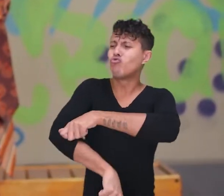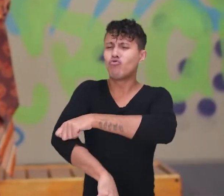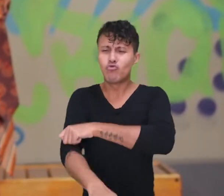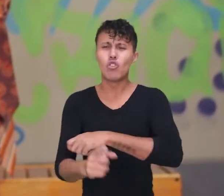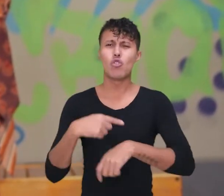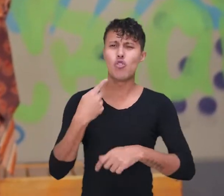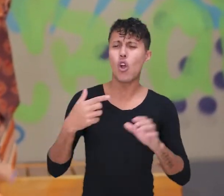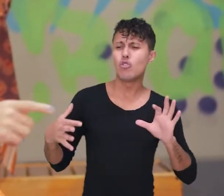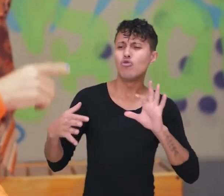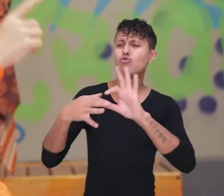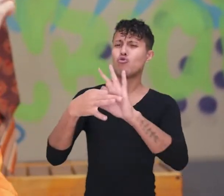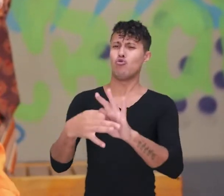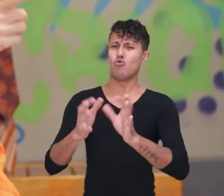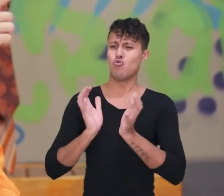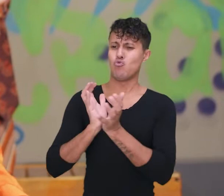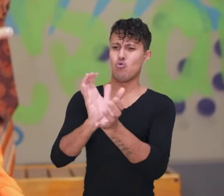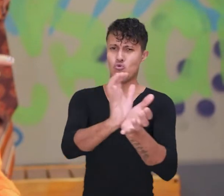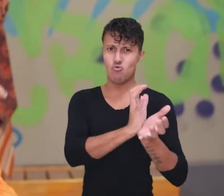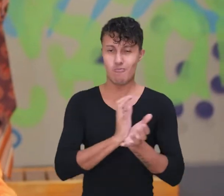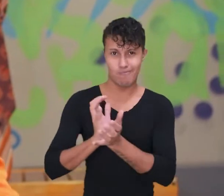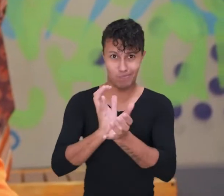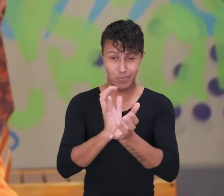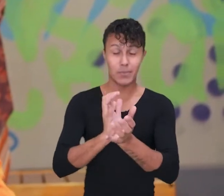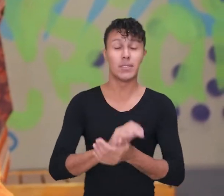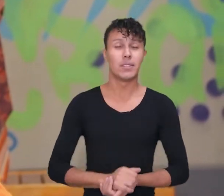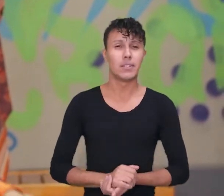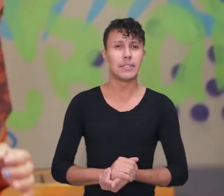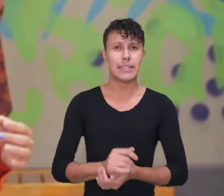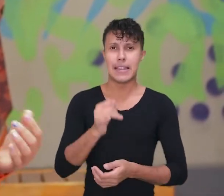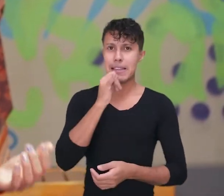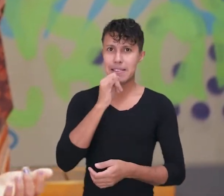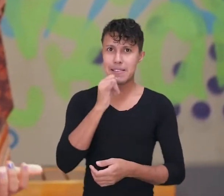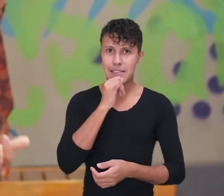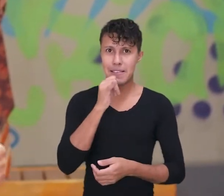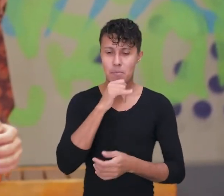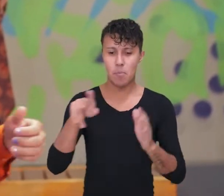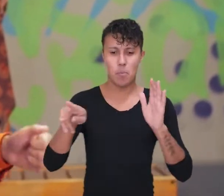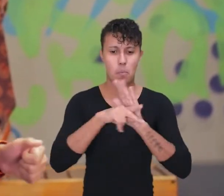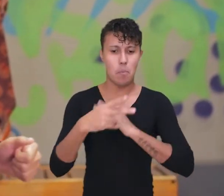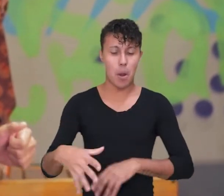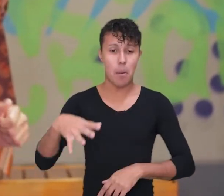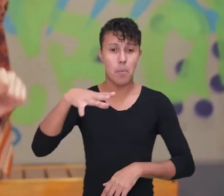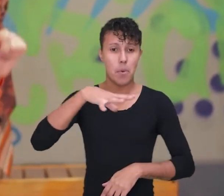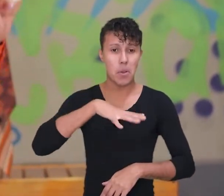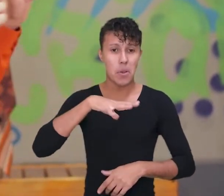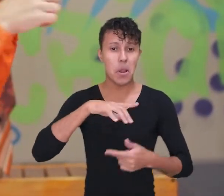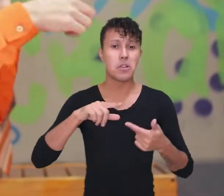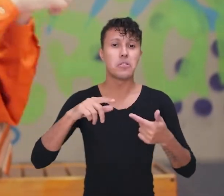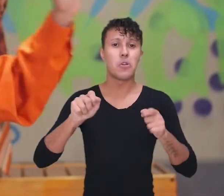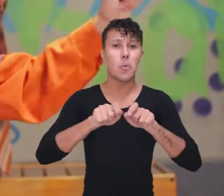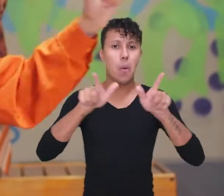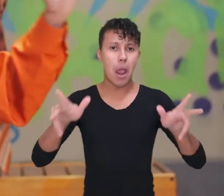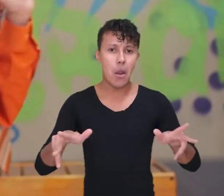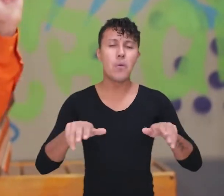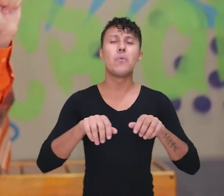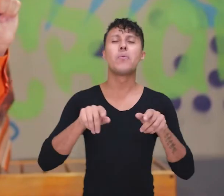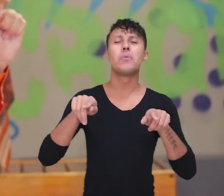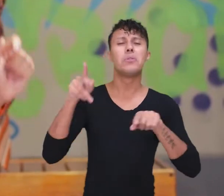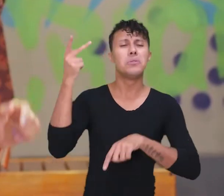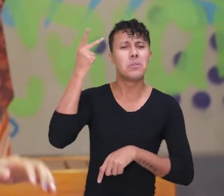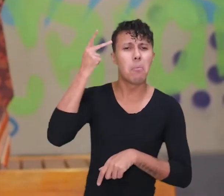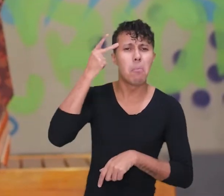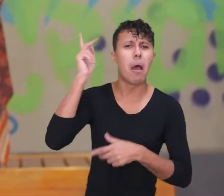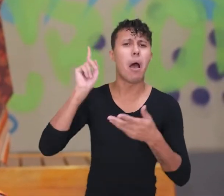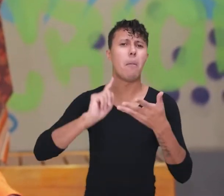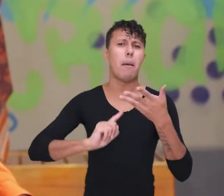esses coletivos, e por estar, né, tipo, fazendo arte, tanto por Guarulhos quanto por São Paulo, tá nessa movimentação de